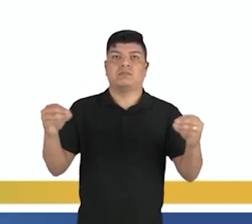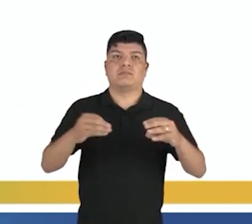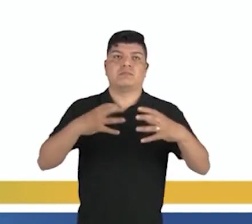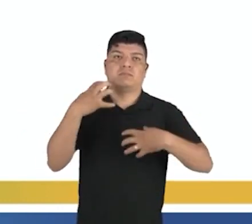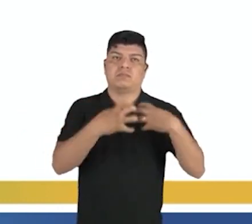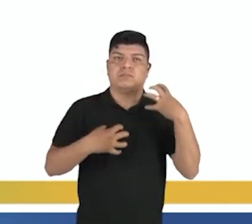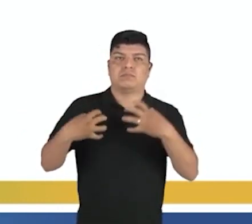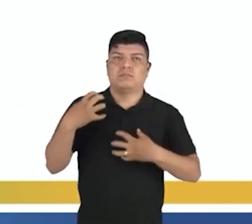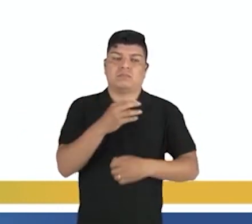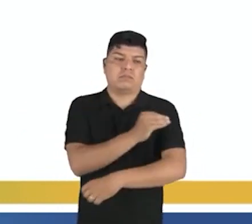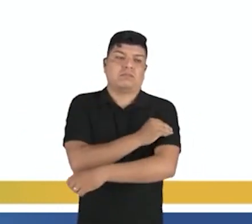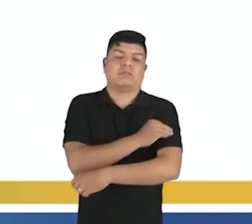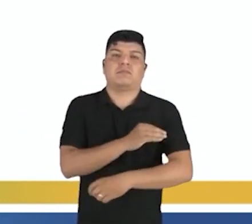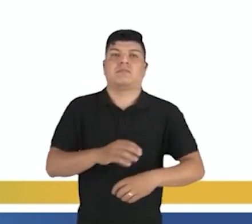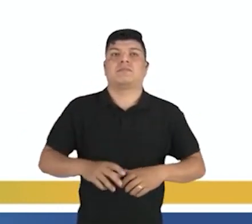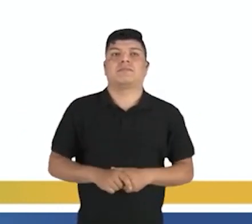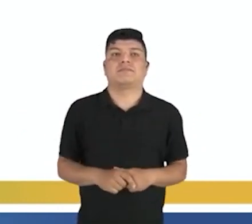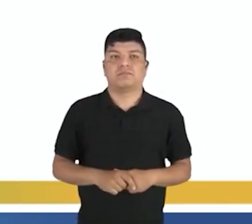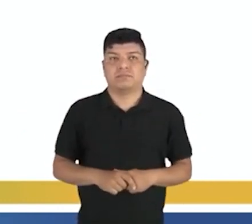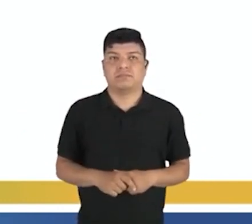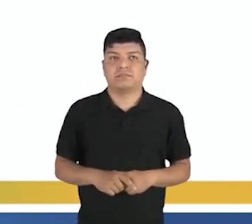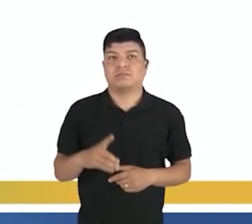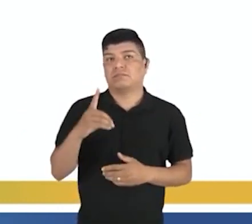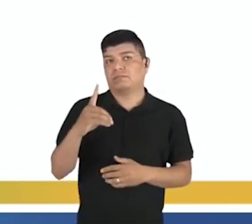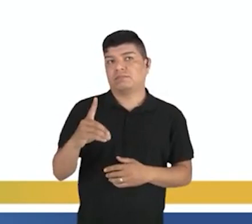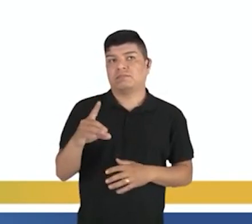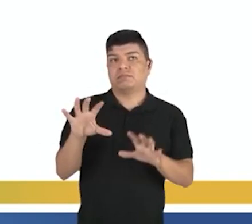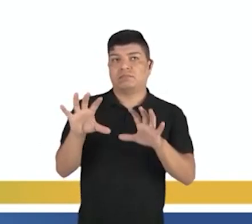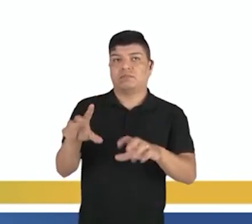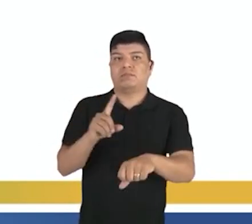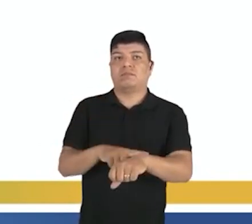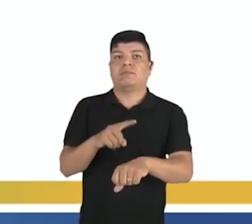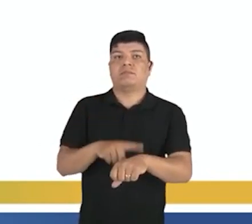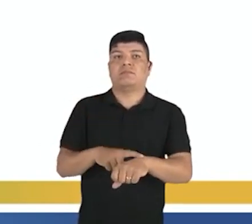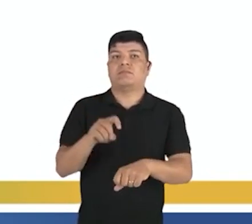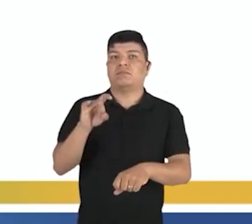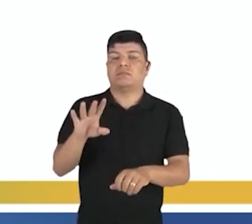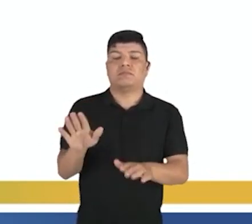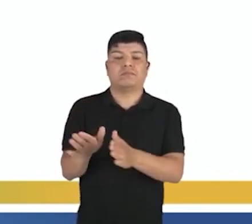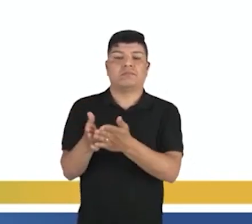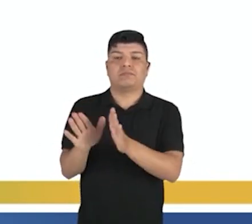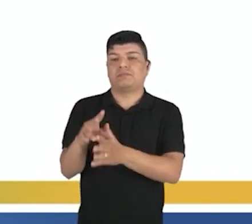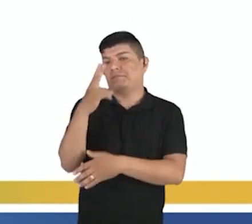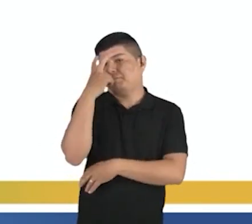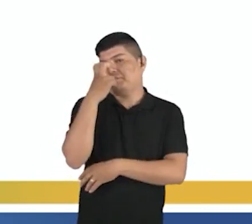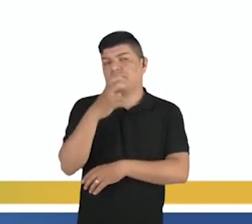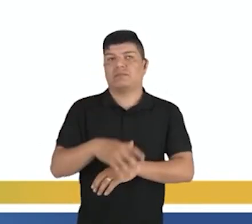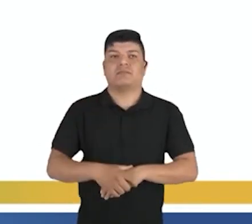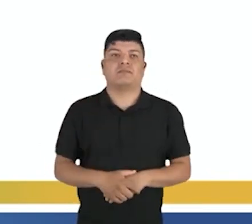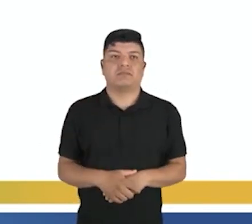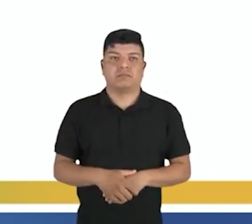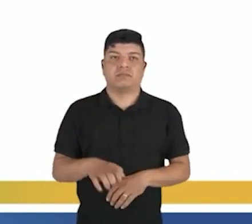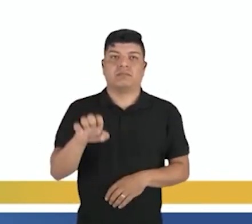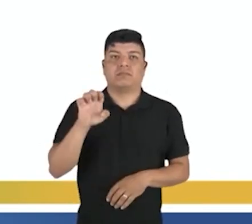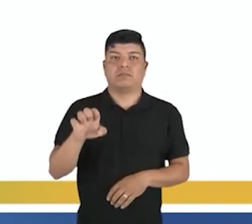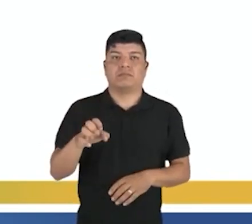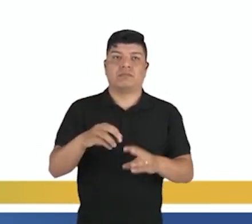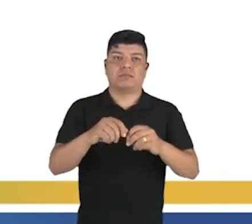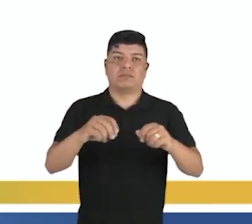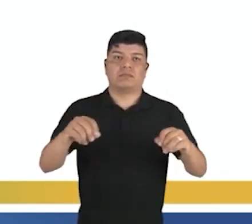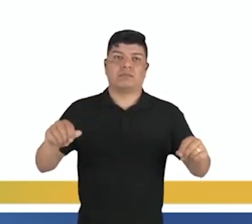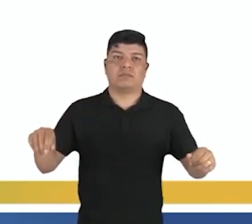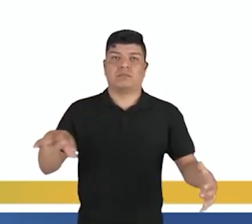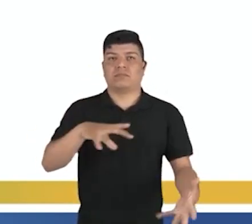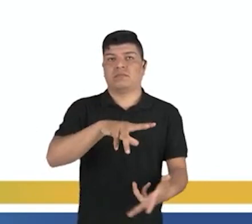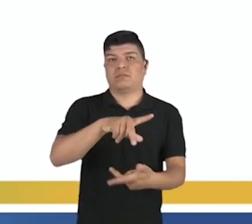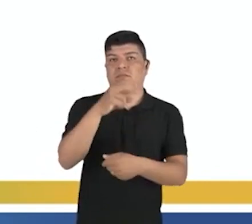na turbulência do álcool. D. Naquele instante era só um pobre cego. É da Terra que é um